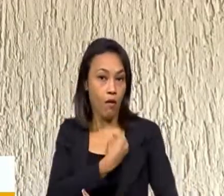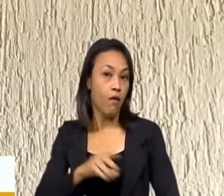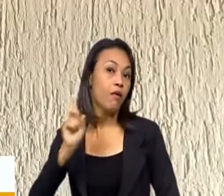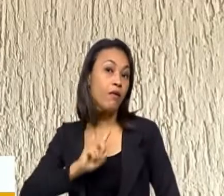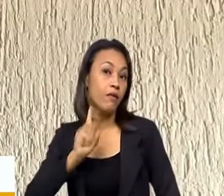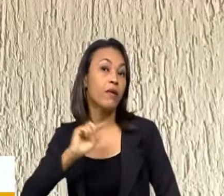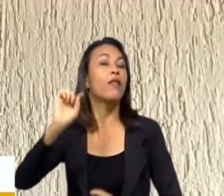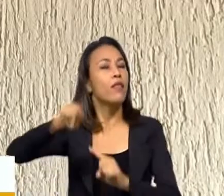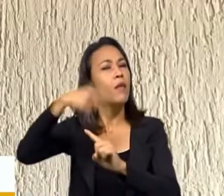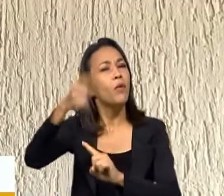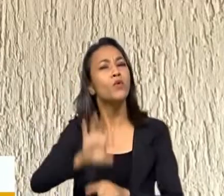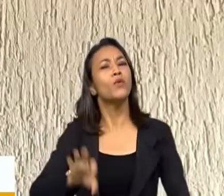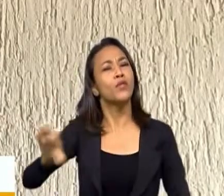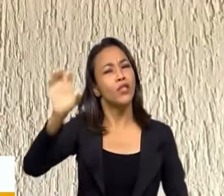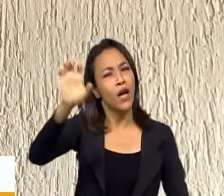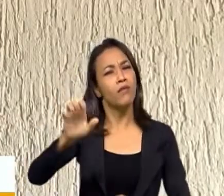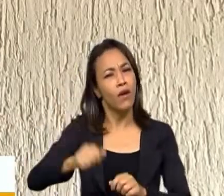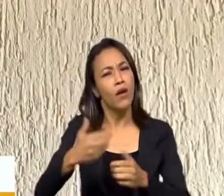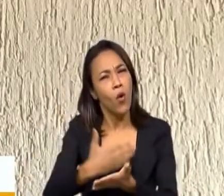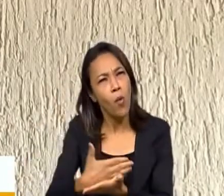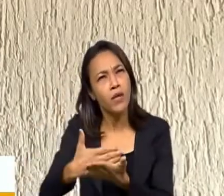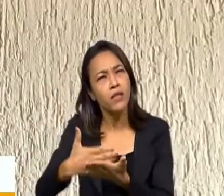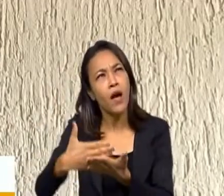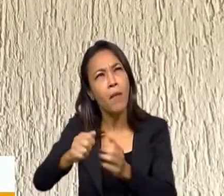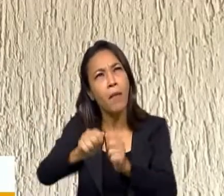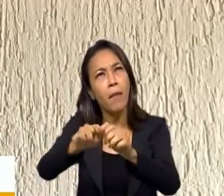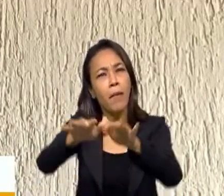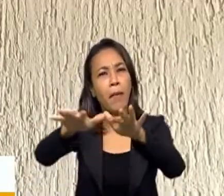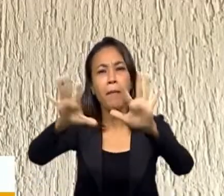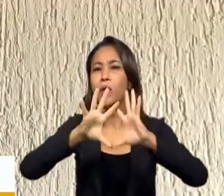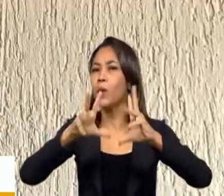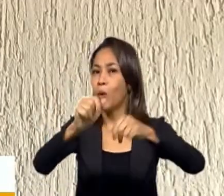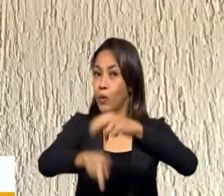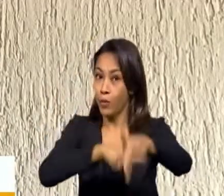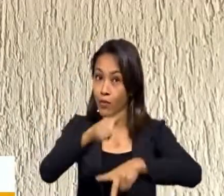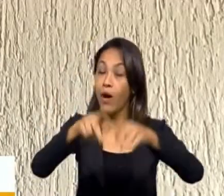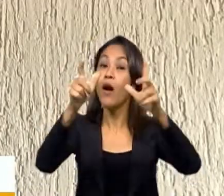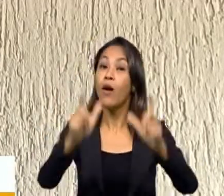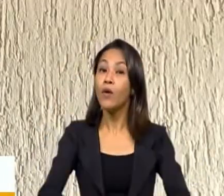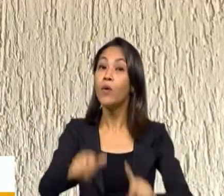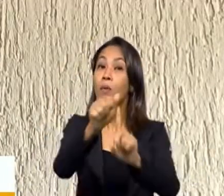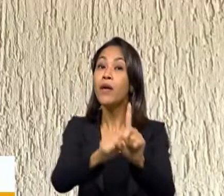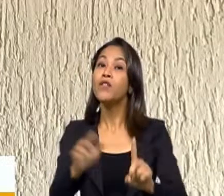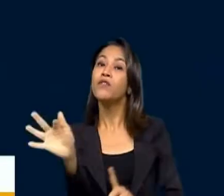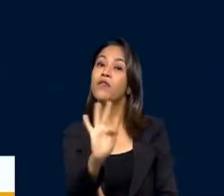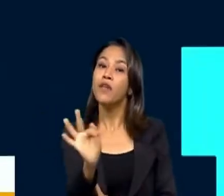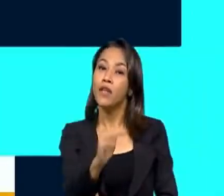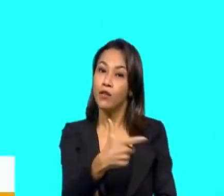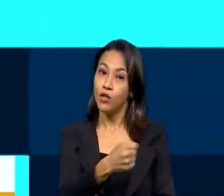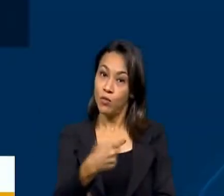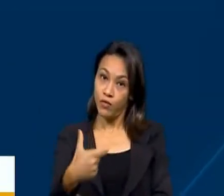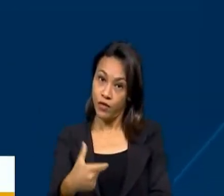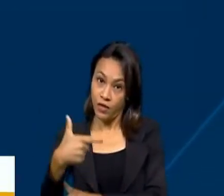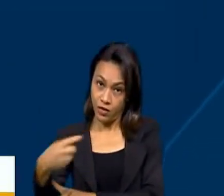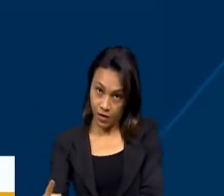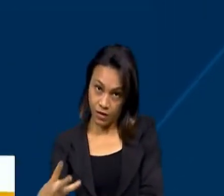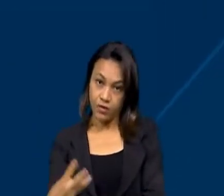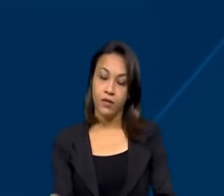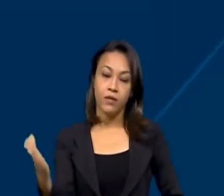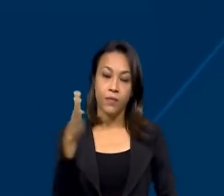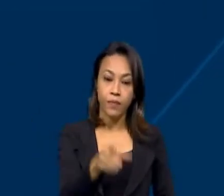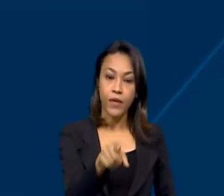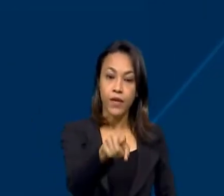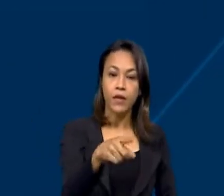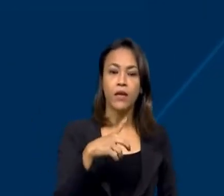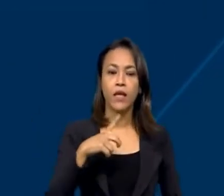longo do ano até estar disponível para toda a população brasileira em fevereiro de 2023. Por meio da integração com os